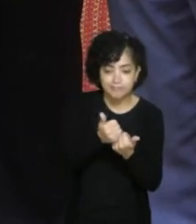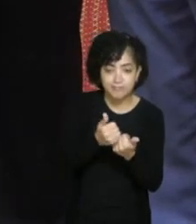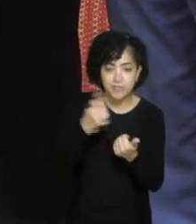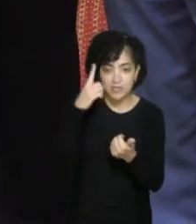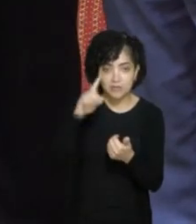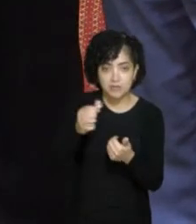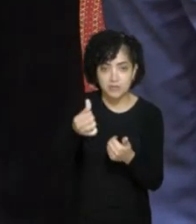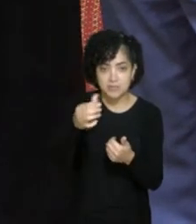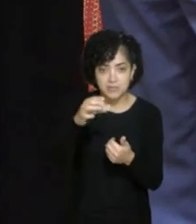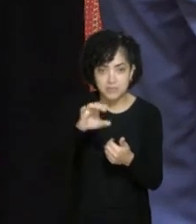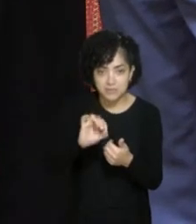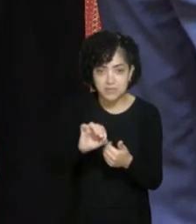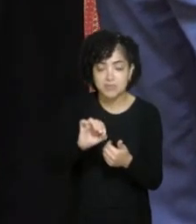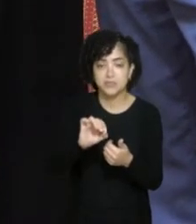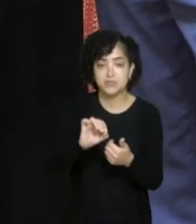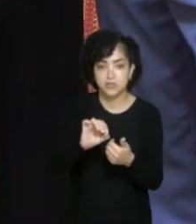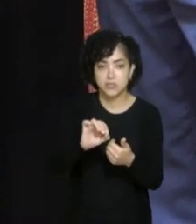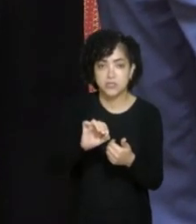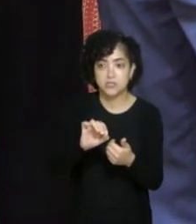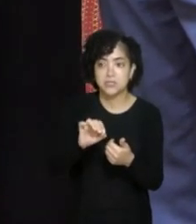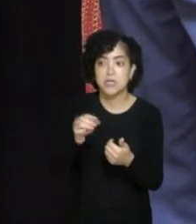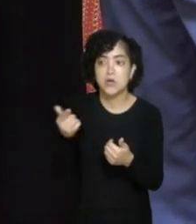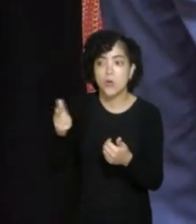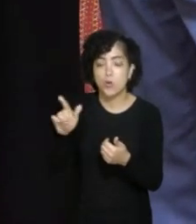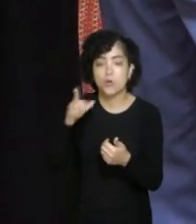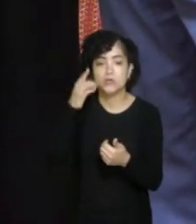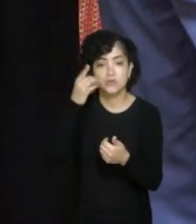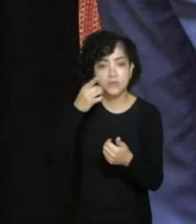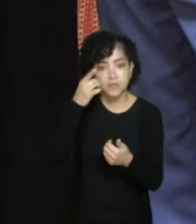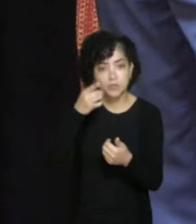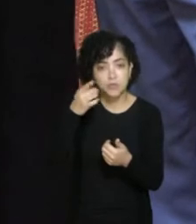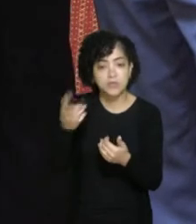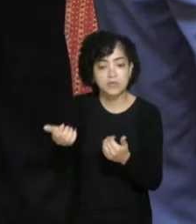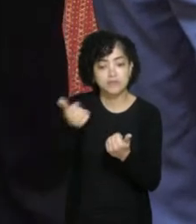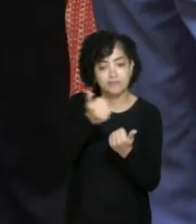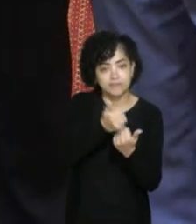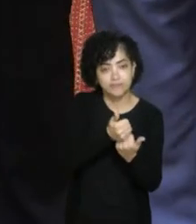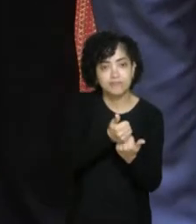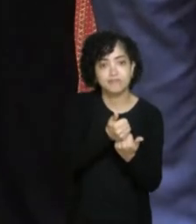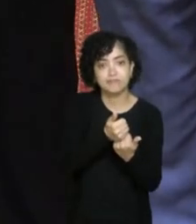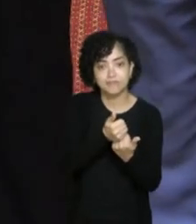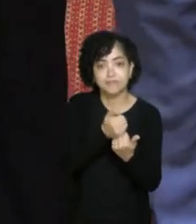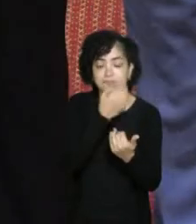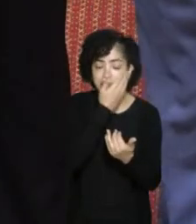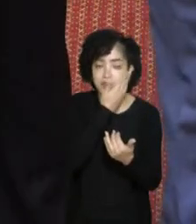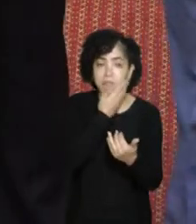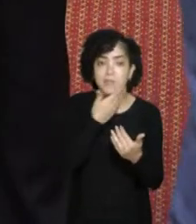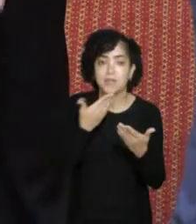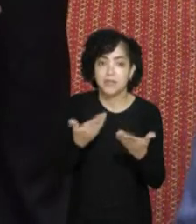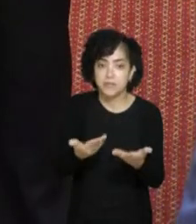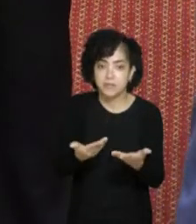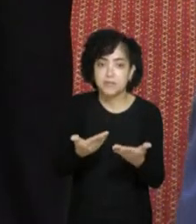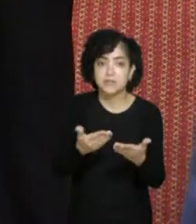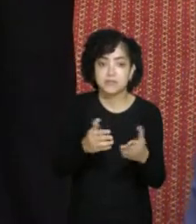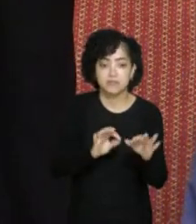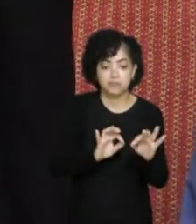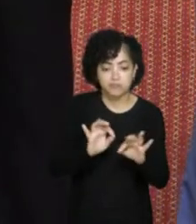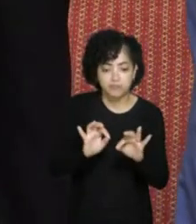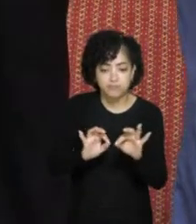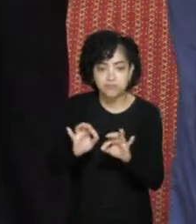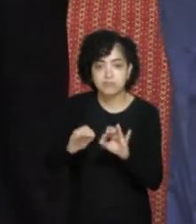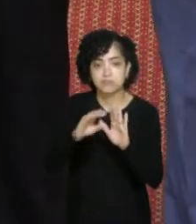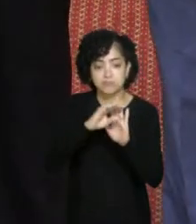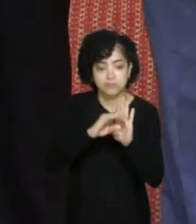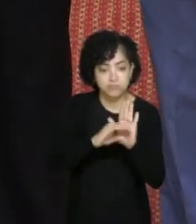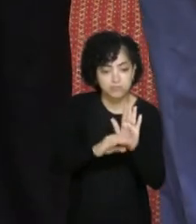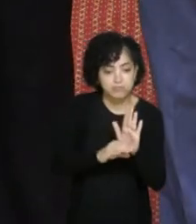dias. Foi muito positivo que outro colega, que é parceiro, né, no sentido de montar essa lista toda de